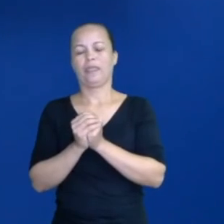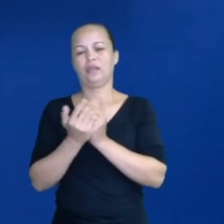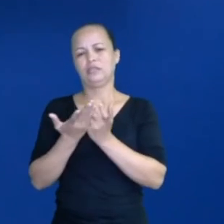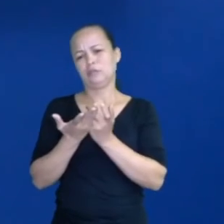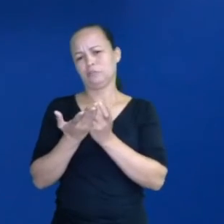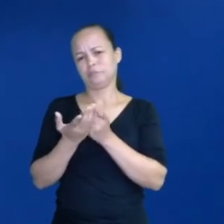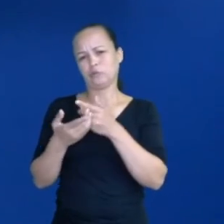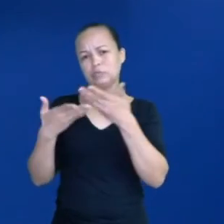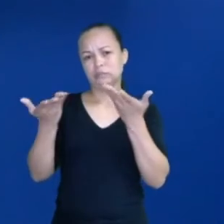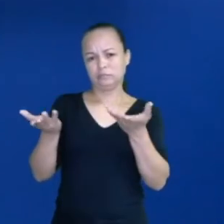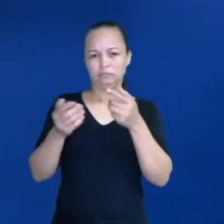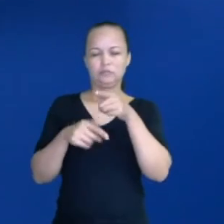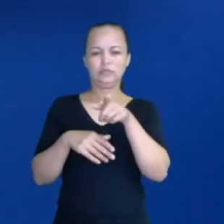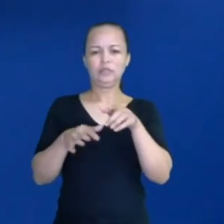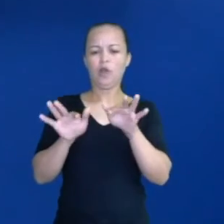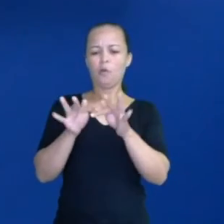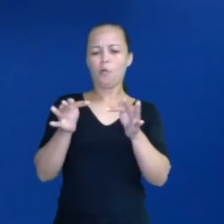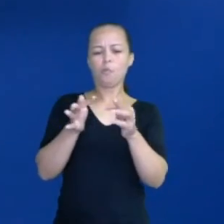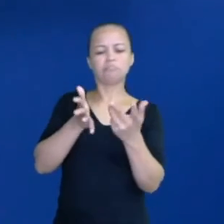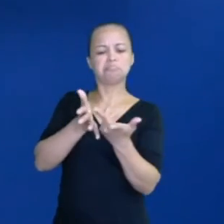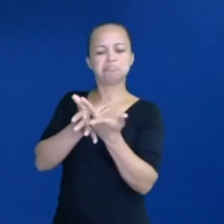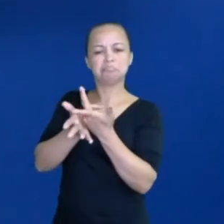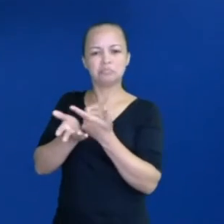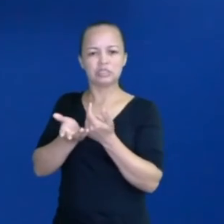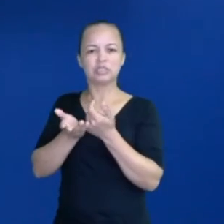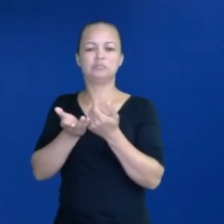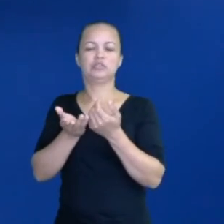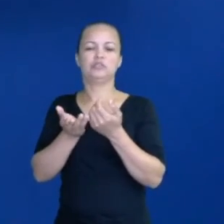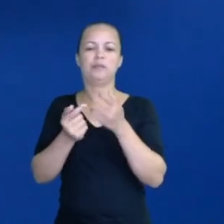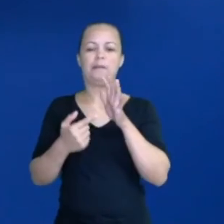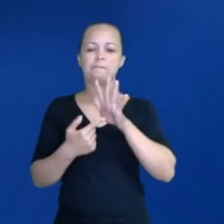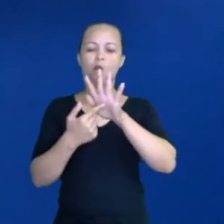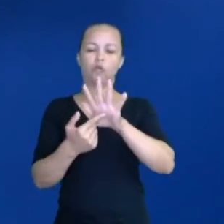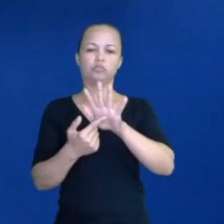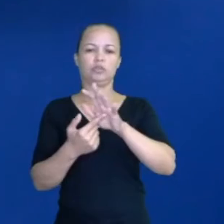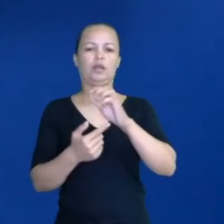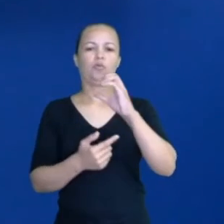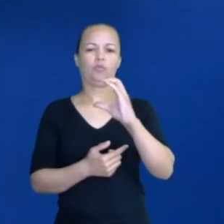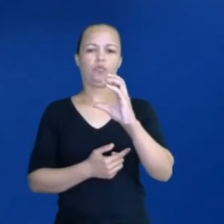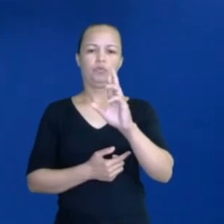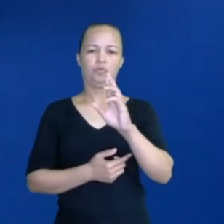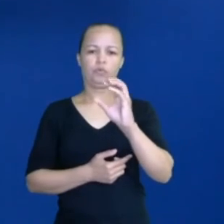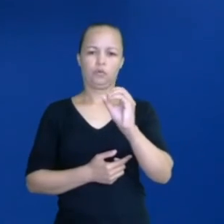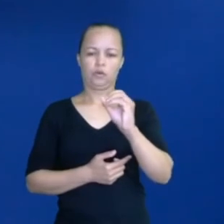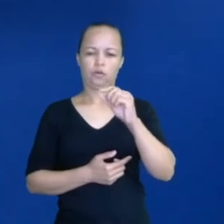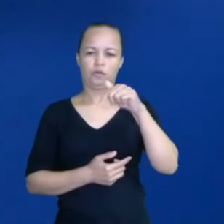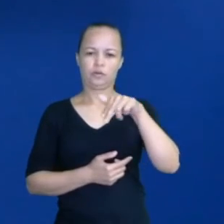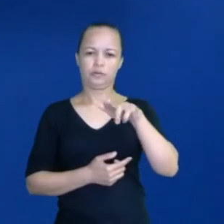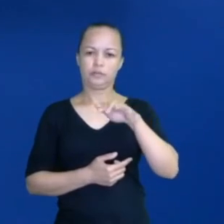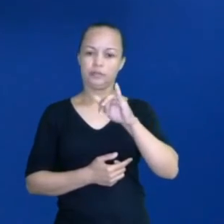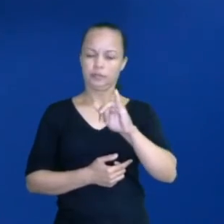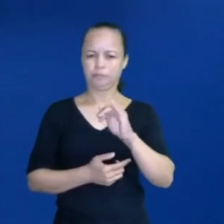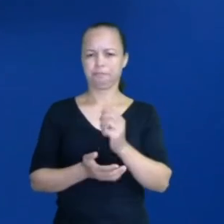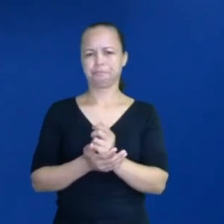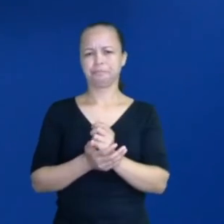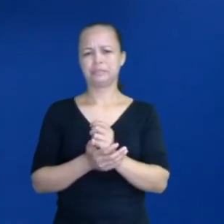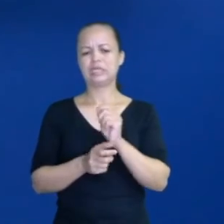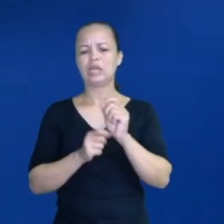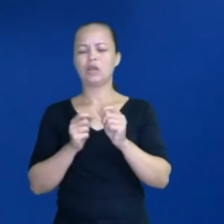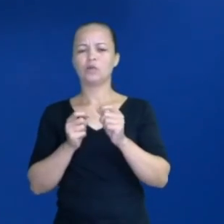para montar aquele seu mapa primário, o seu croquis. Então, o que é o croquis? Não é nada mais, nada menos do que um